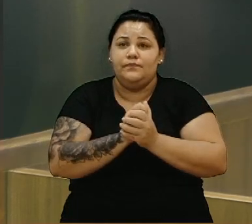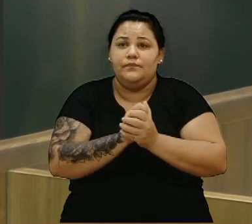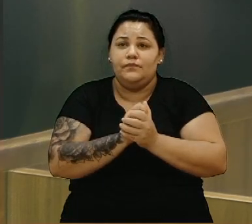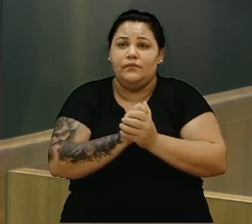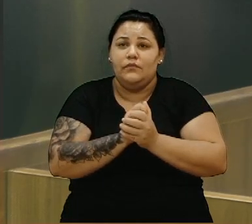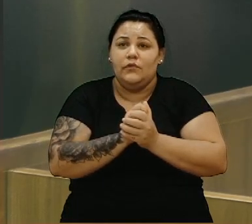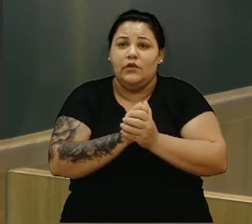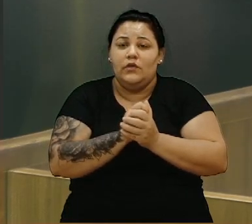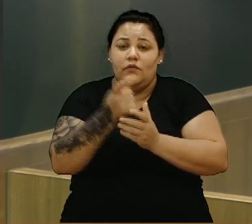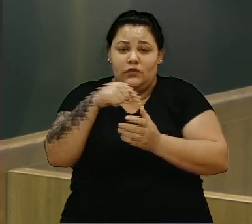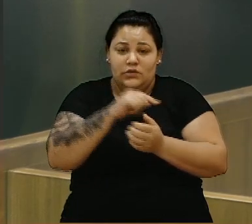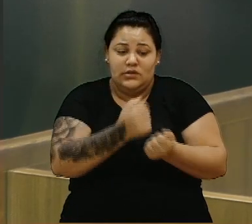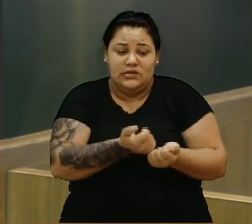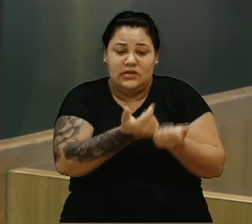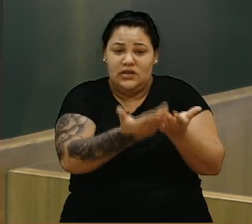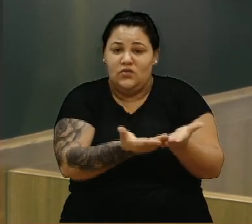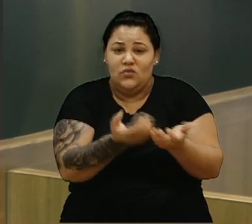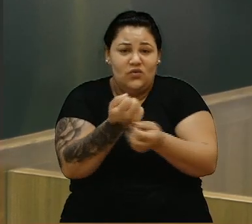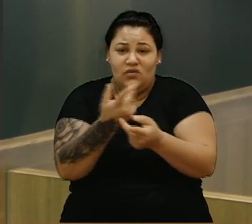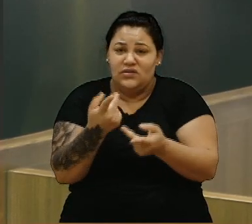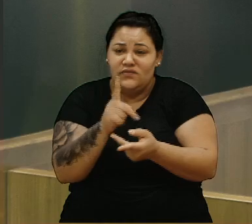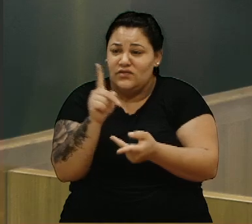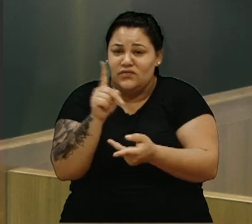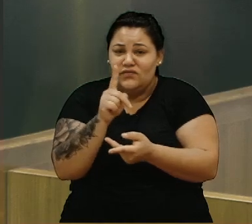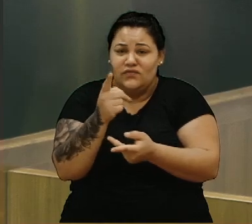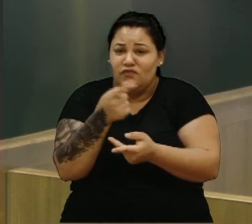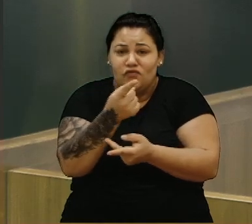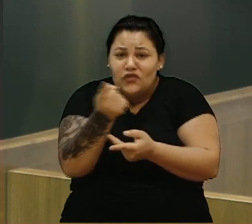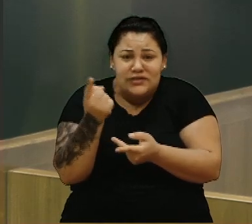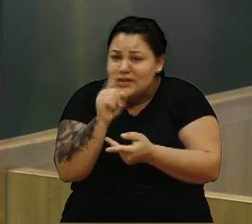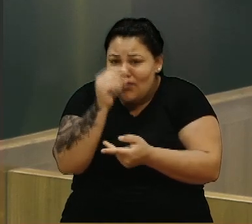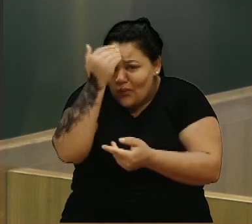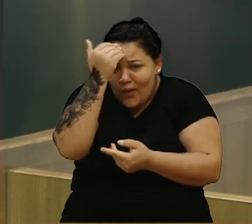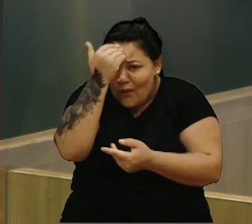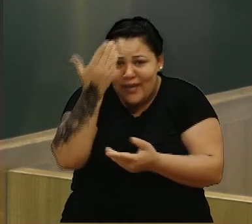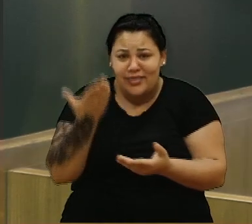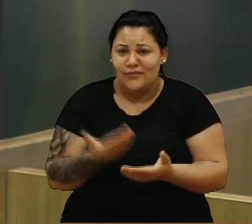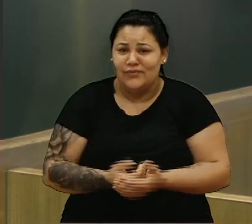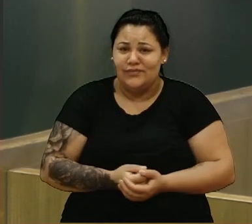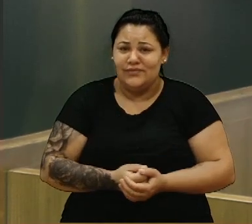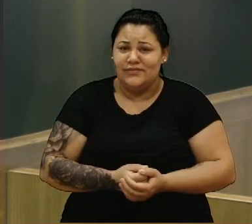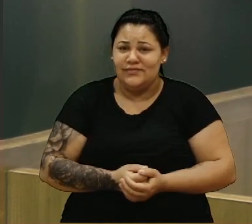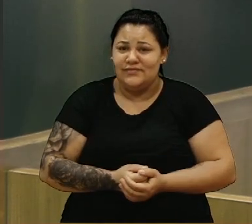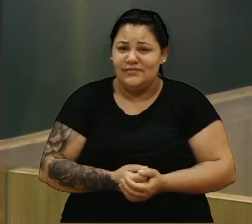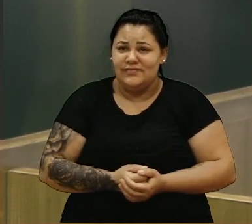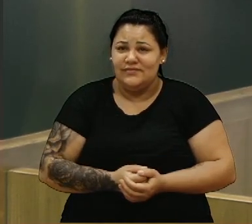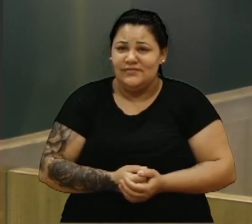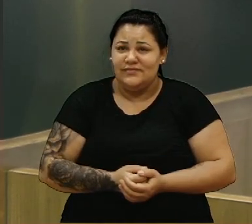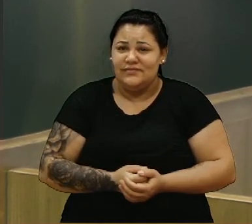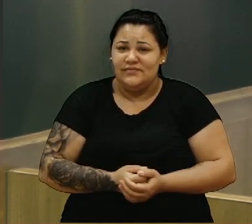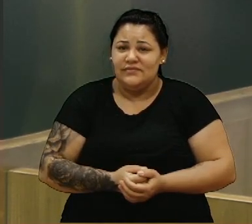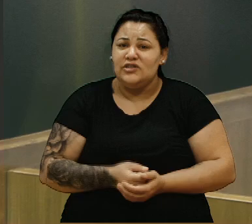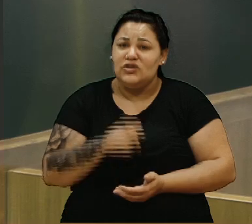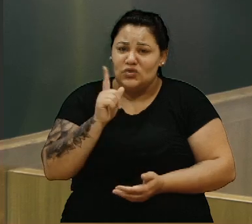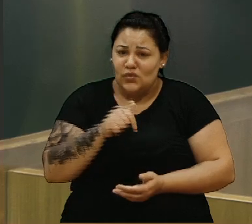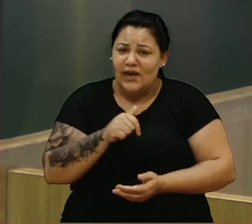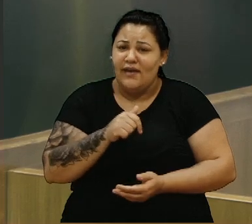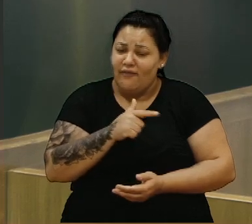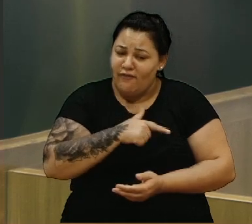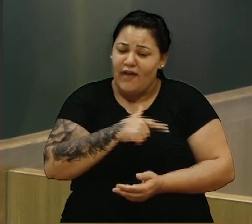carga que nem vocês conseguem carregar em cima dos outros. Isso sim se chama hipocrisia.